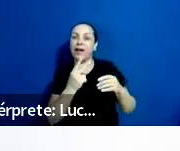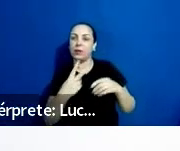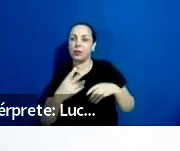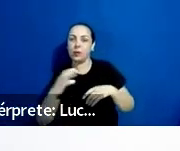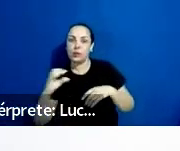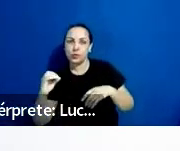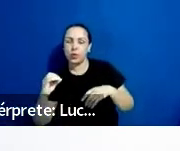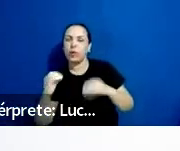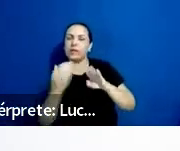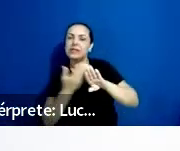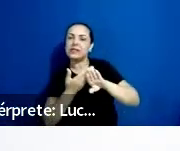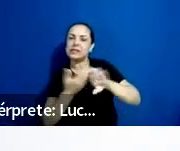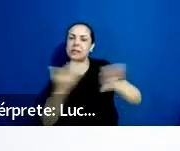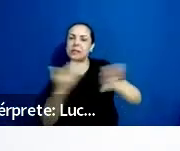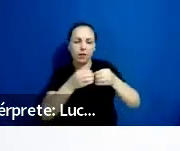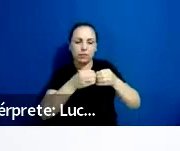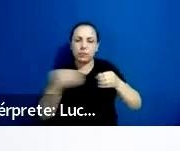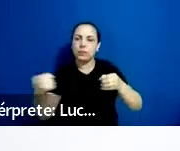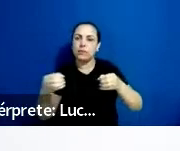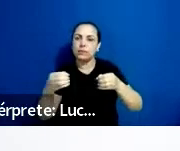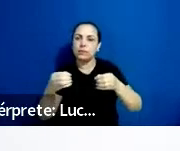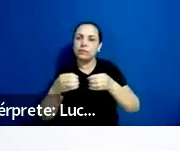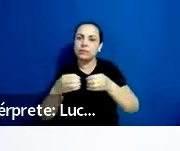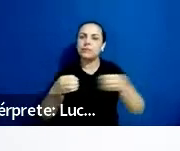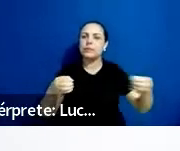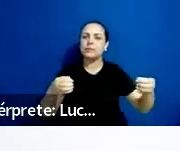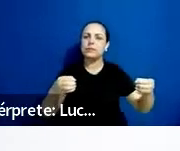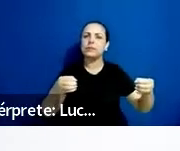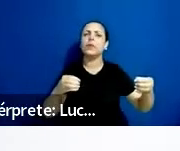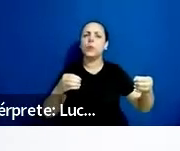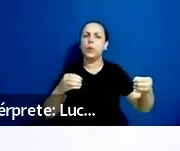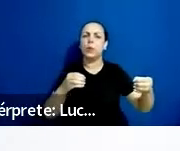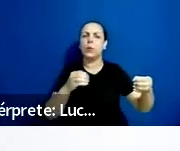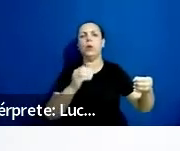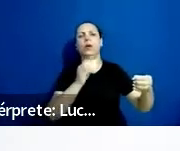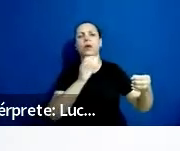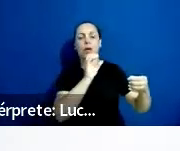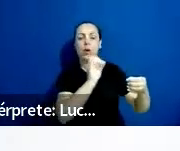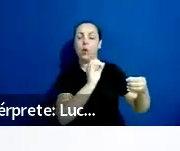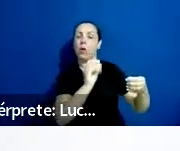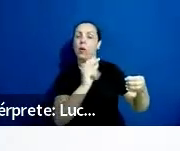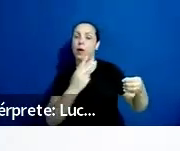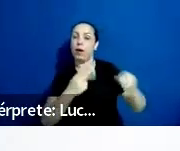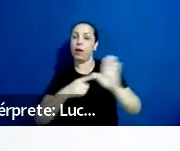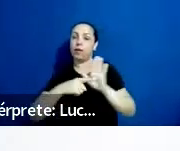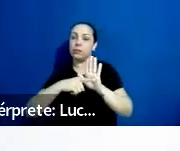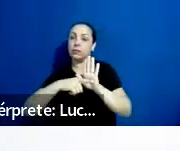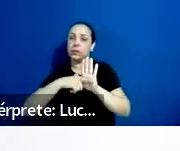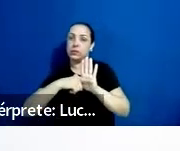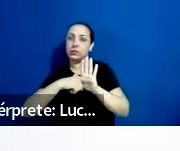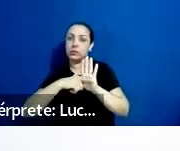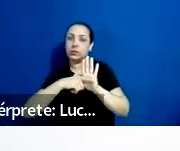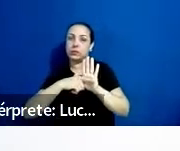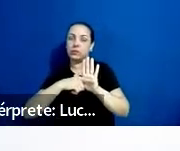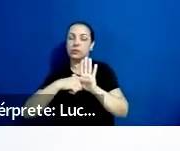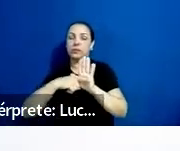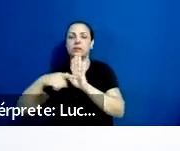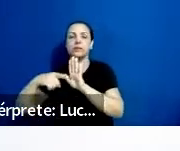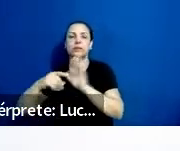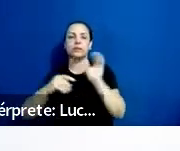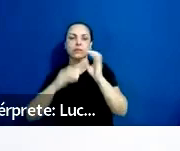nosso organismo, quando os minerais estão no formato hidróxido, ele aumenta 3 vezes